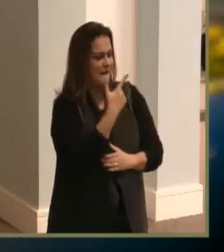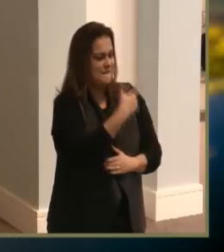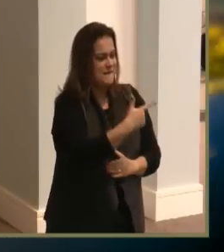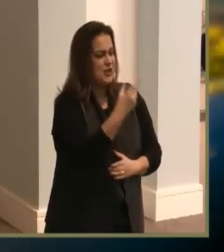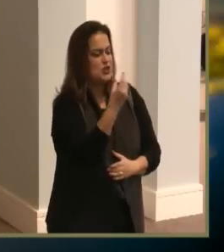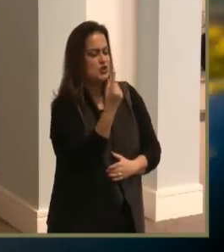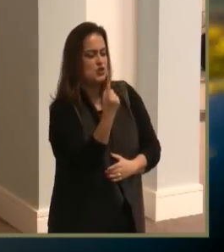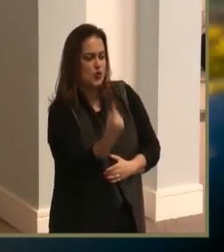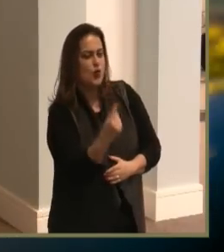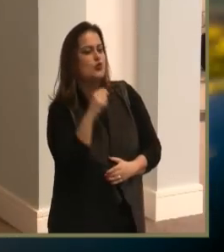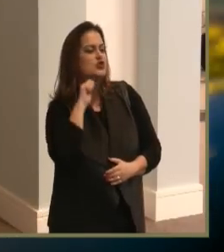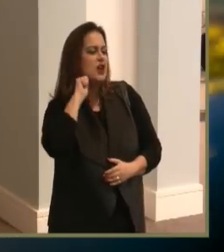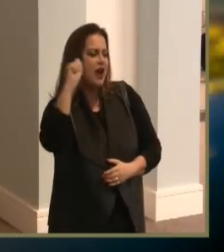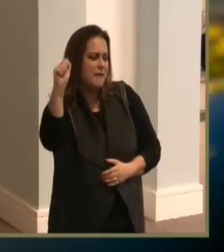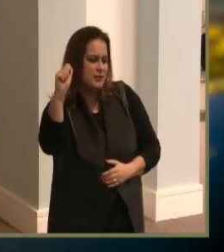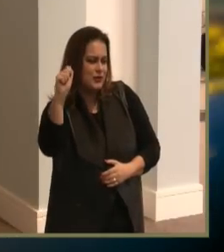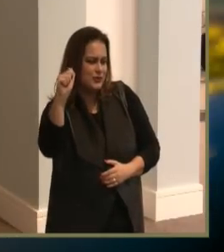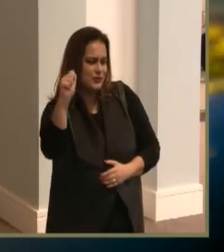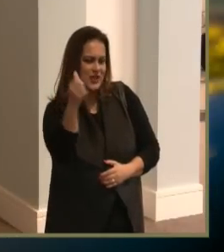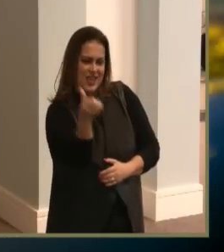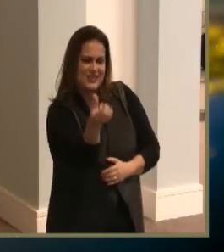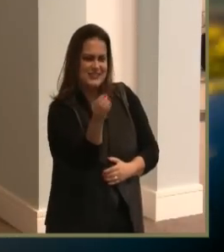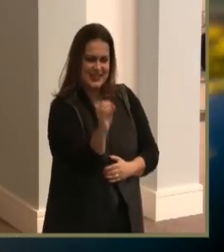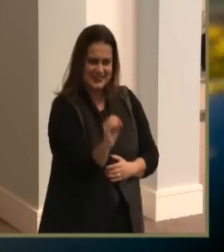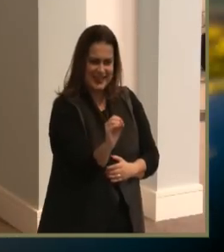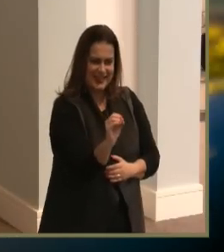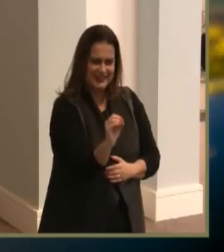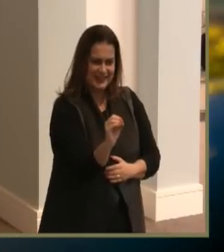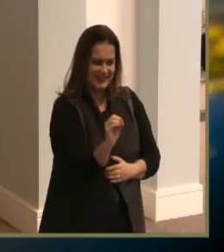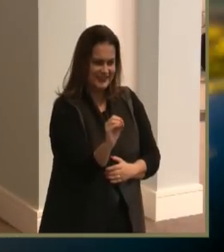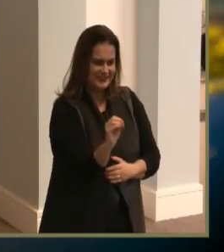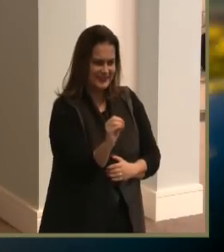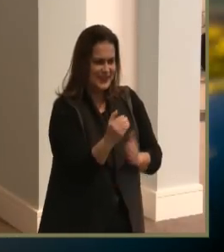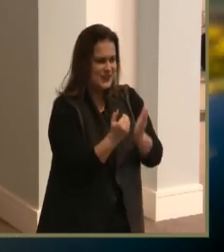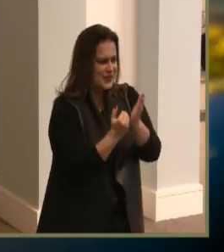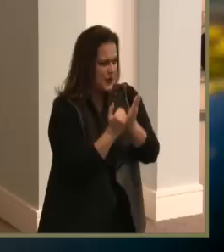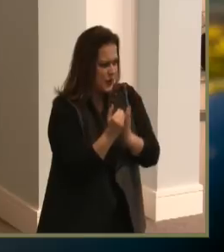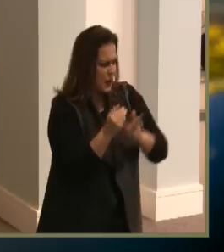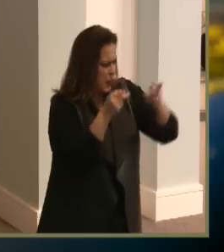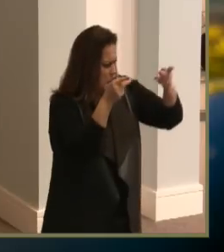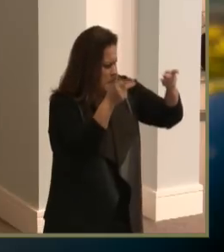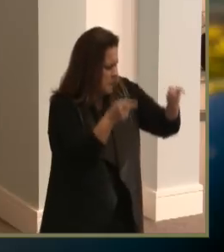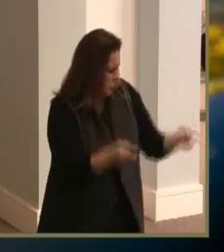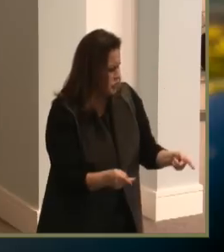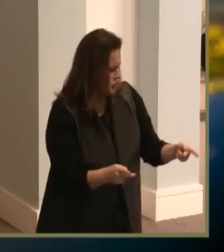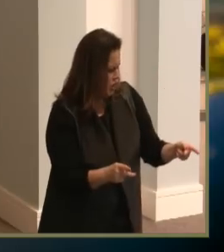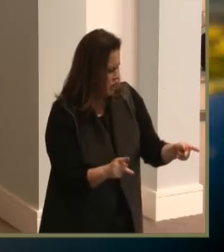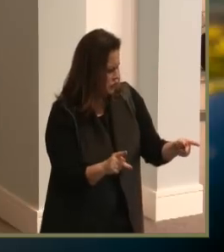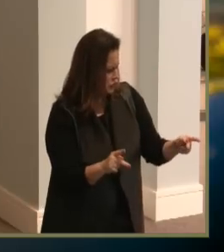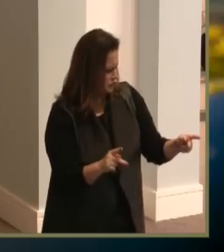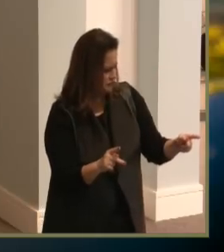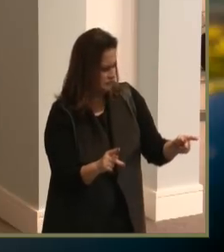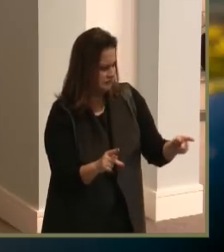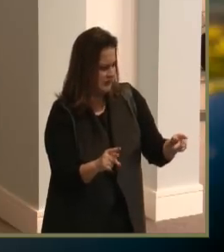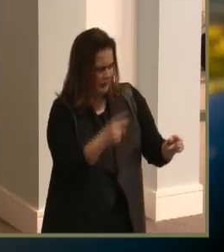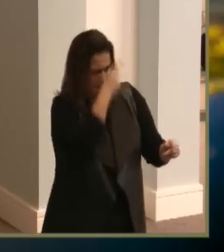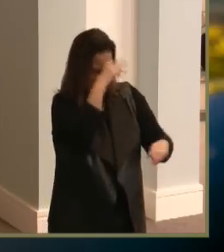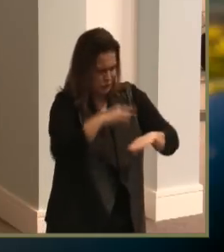1960, que nascia para o mundo e para a sua gente, com os projetos dos